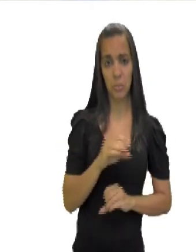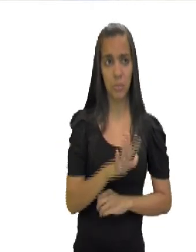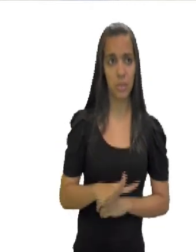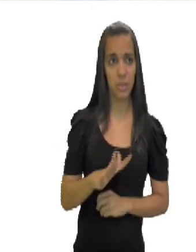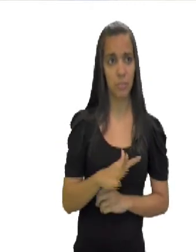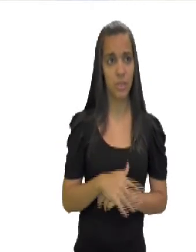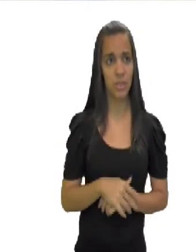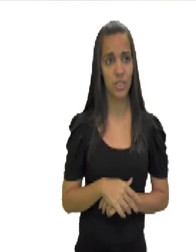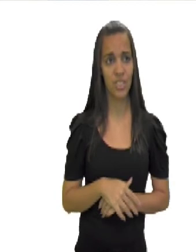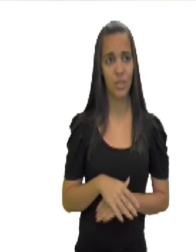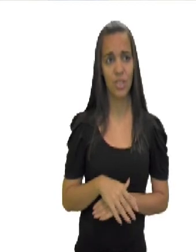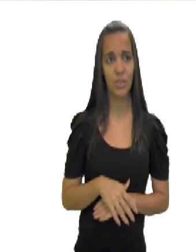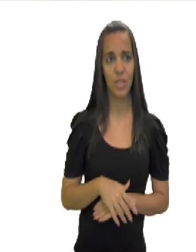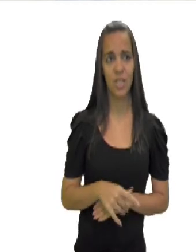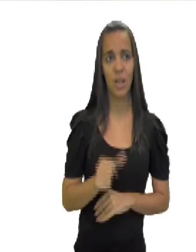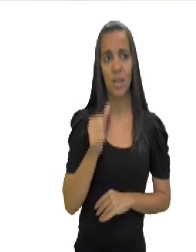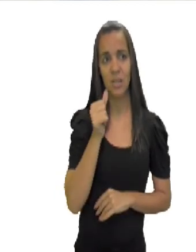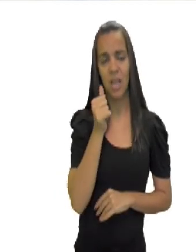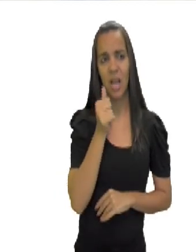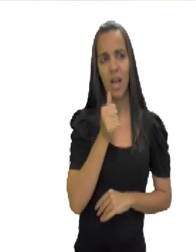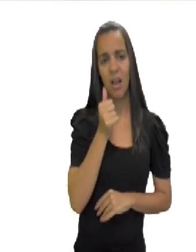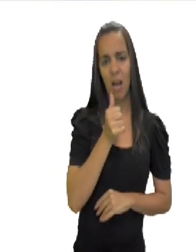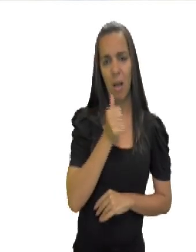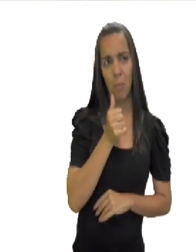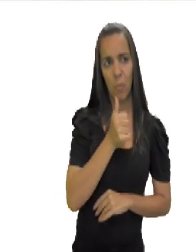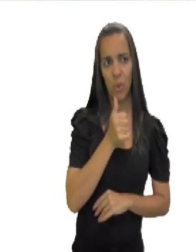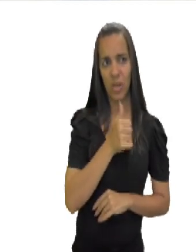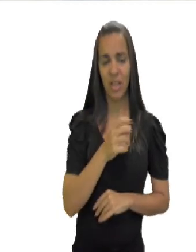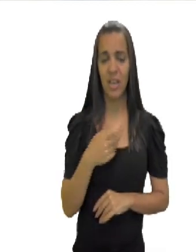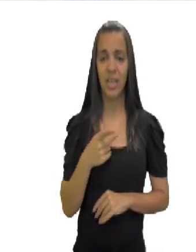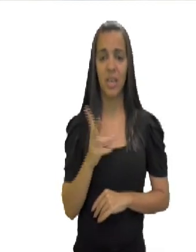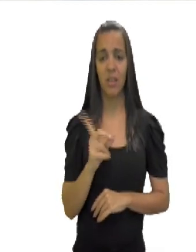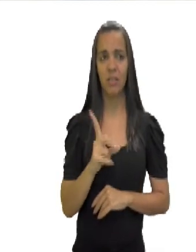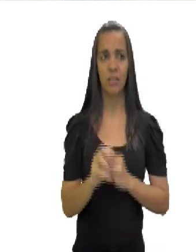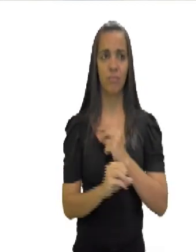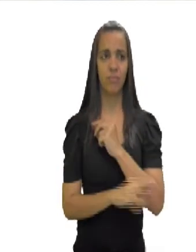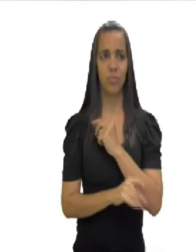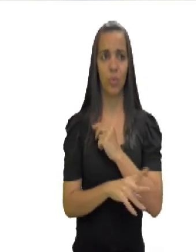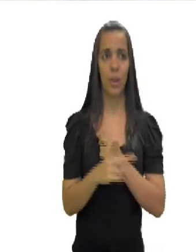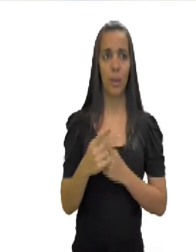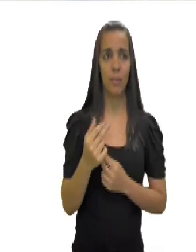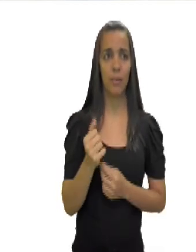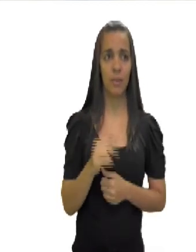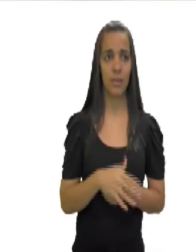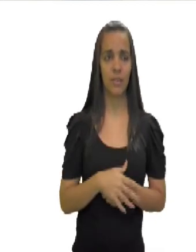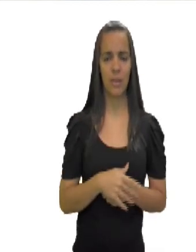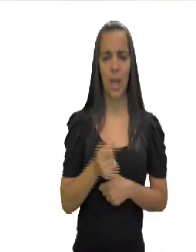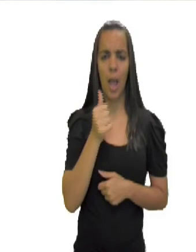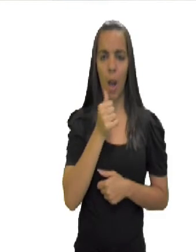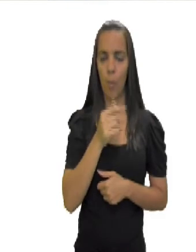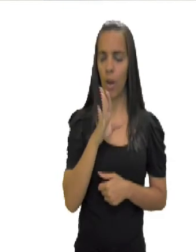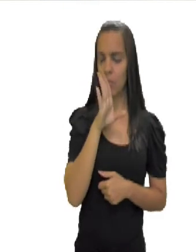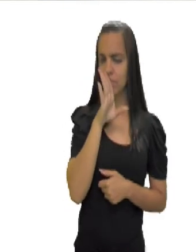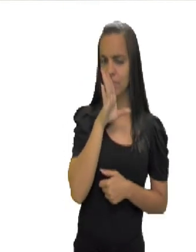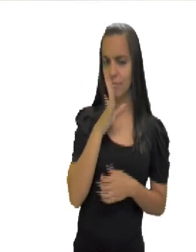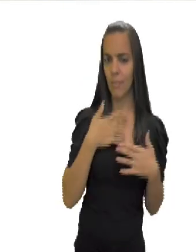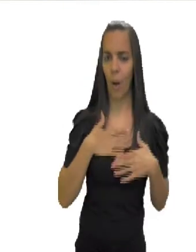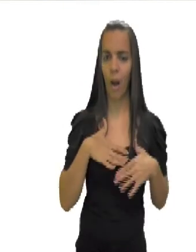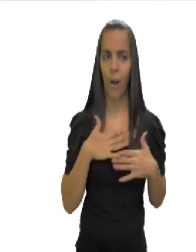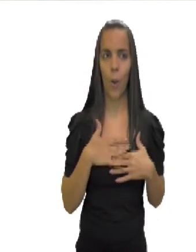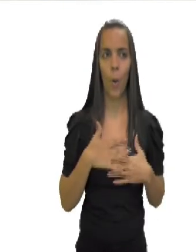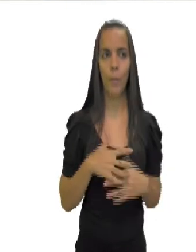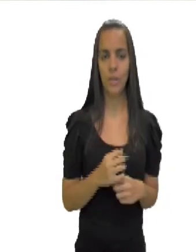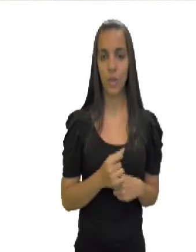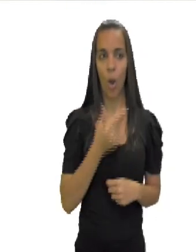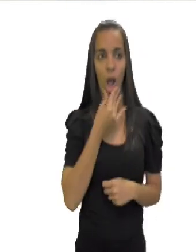mulher geralmente não elimina flatos em público. A mulher é mais comportadinha, né? Enquanto